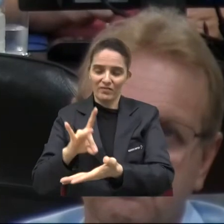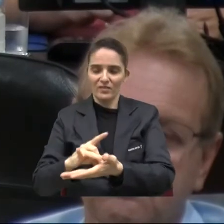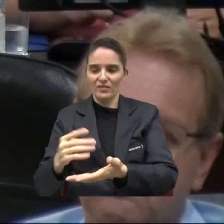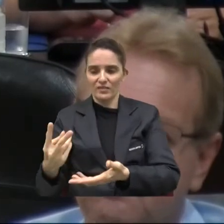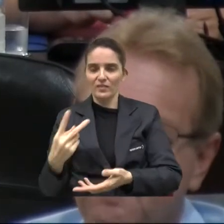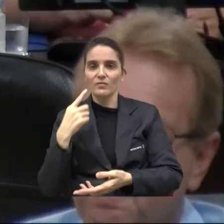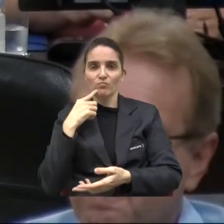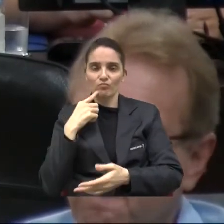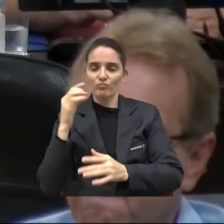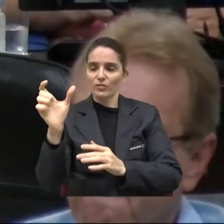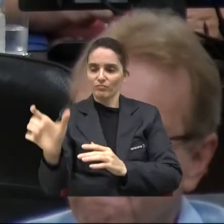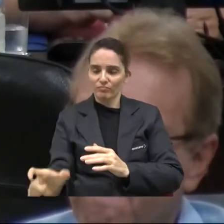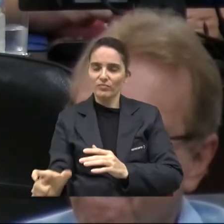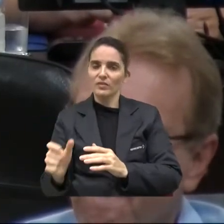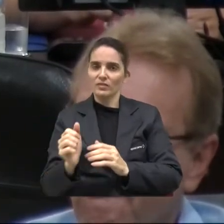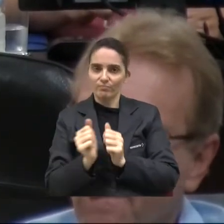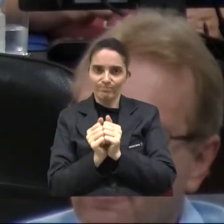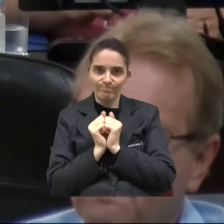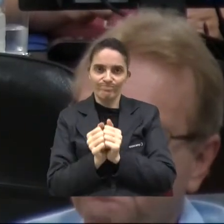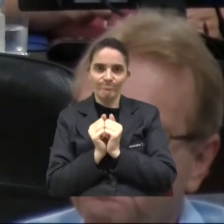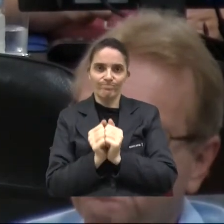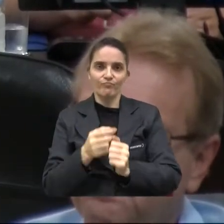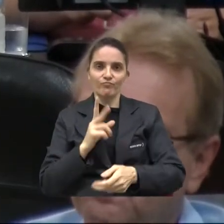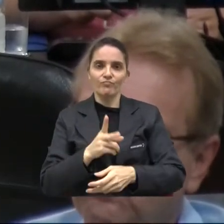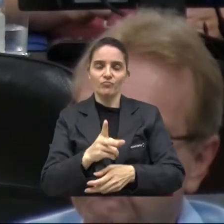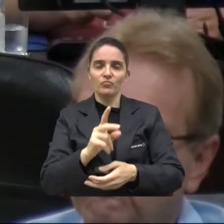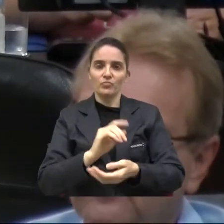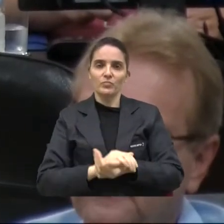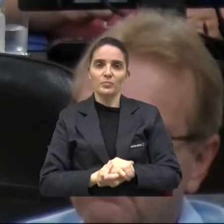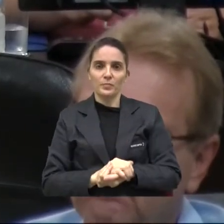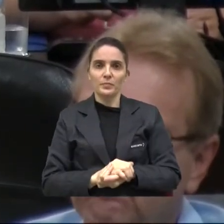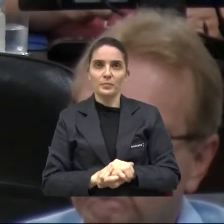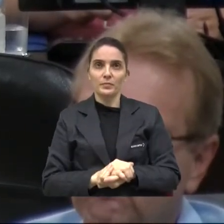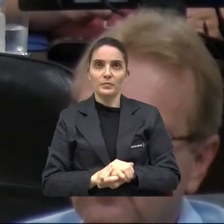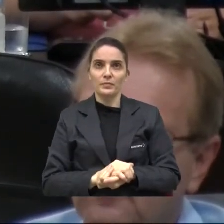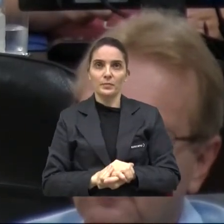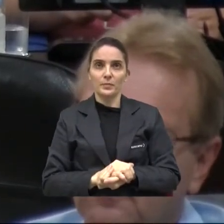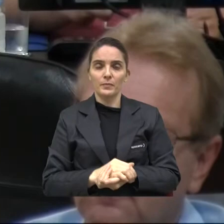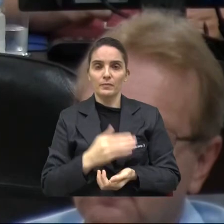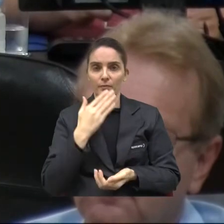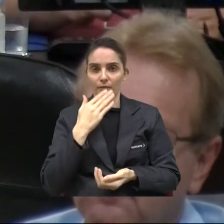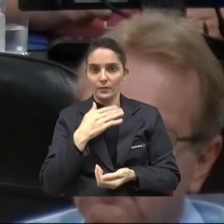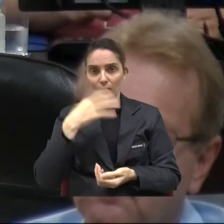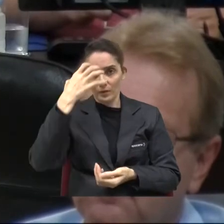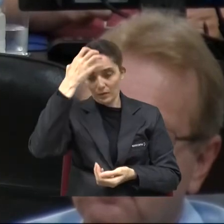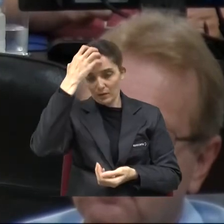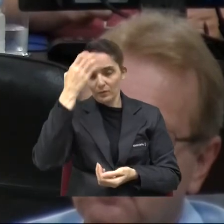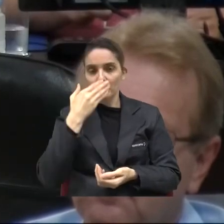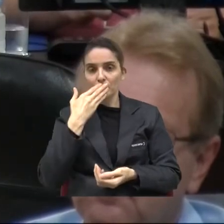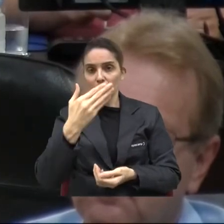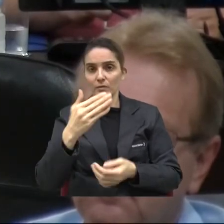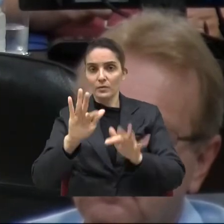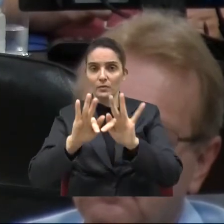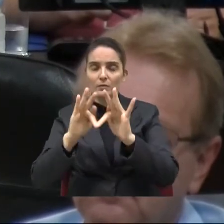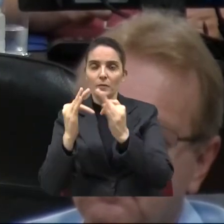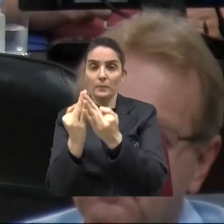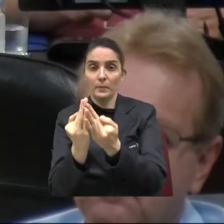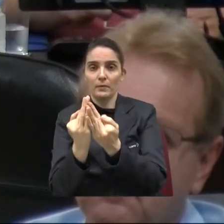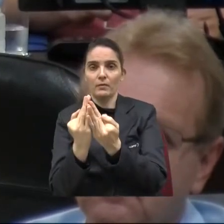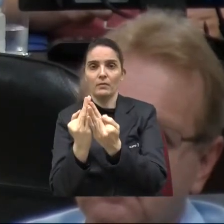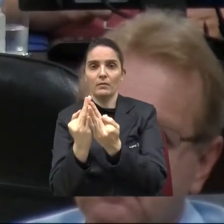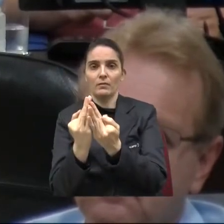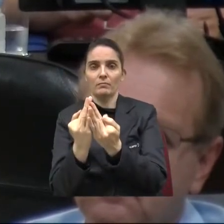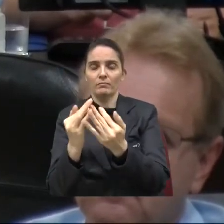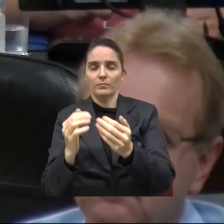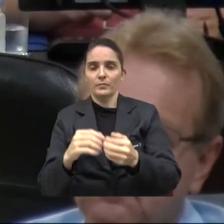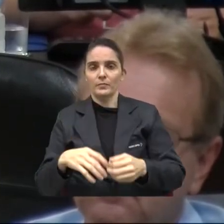eu concordo. E tenho que pedir à família aí forças, porque eu tive forças na época e